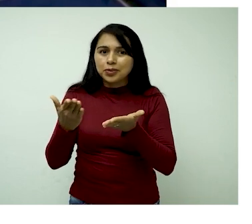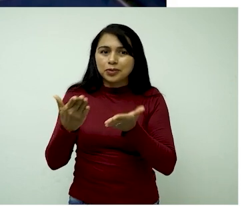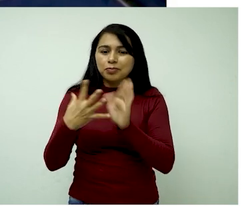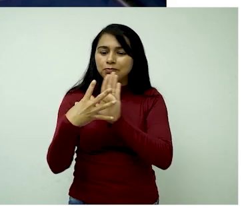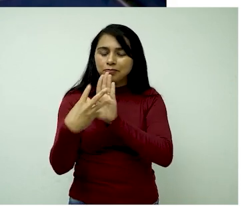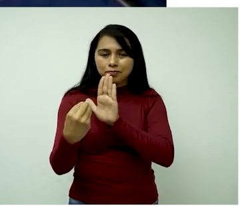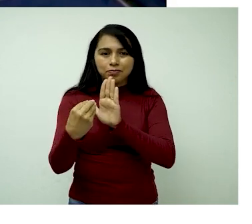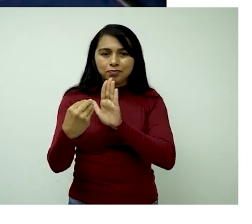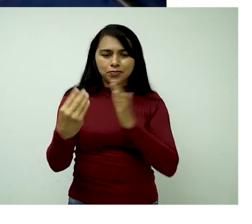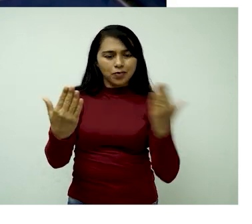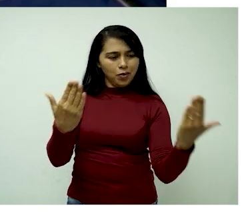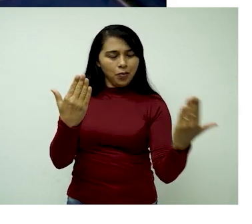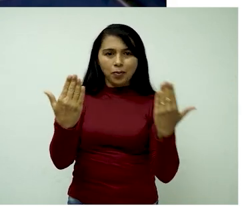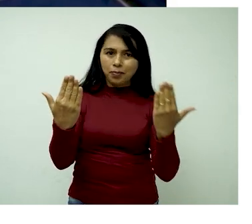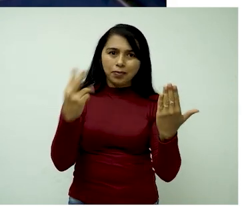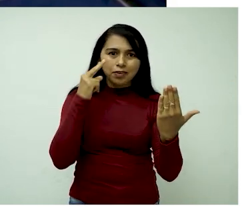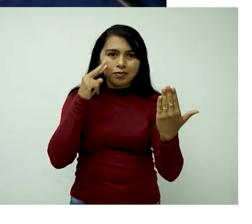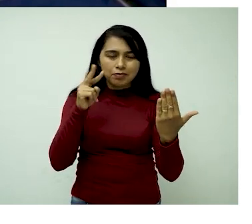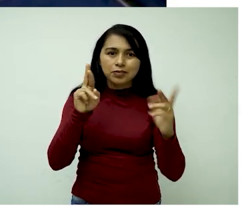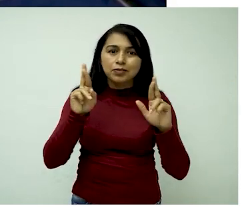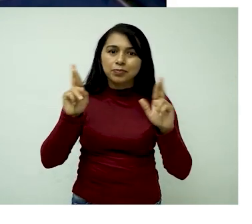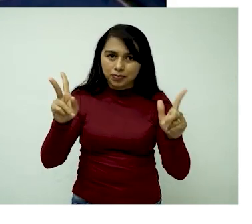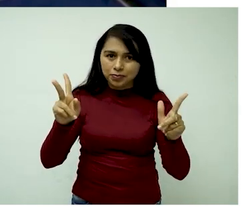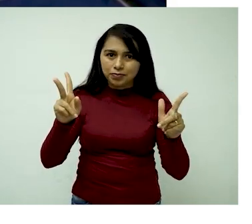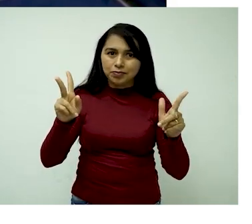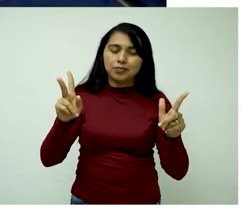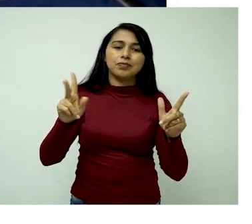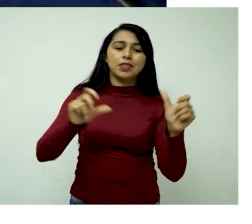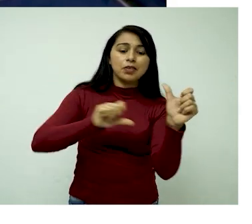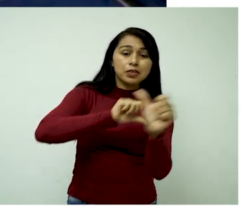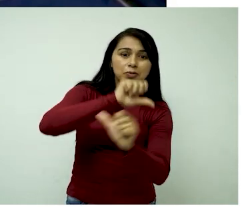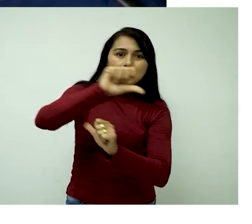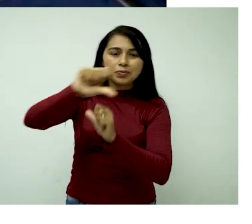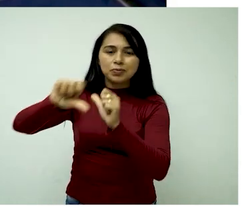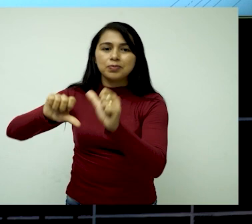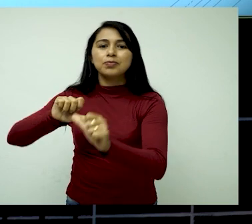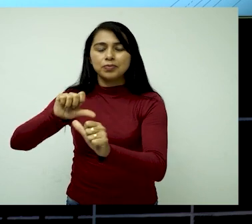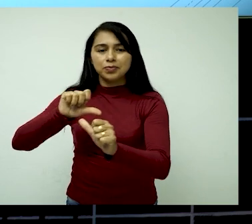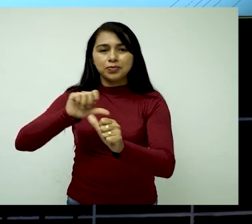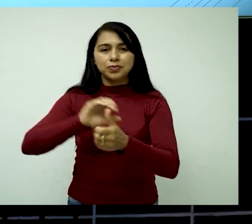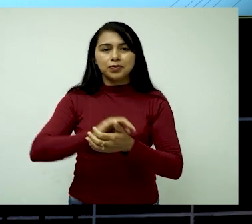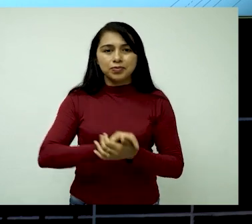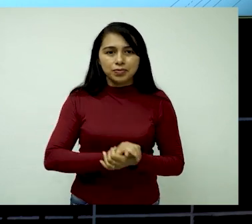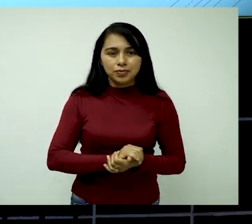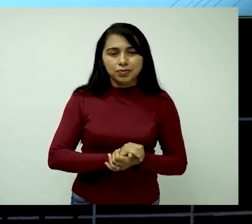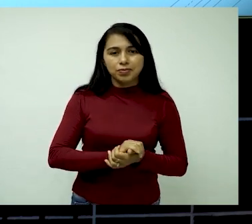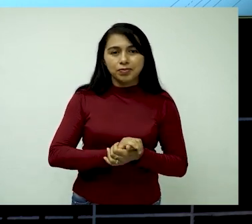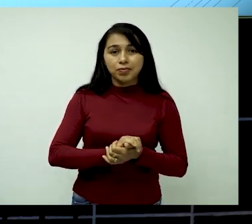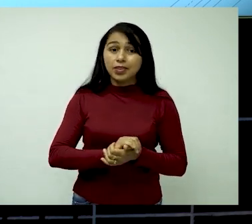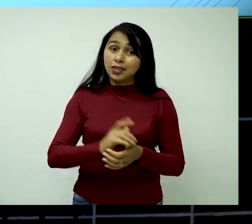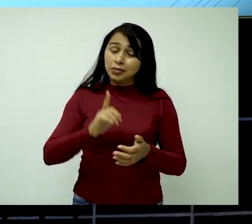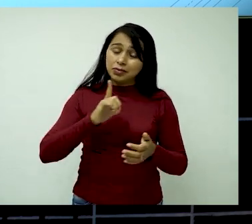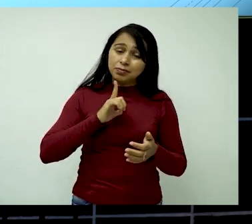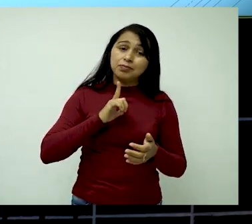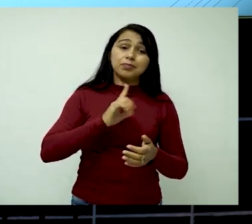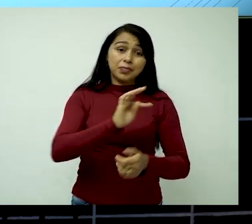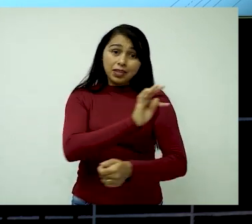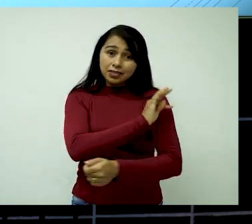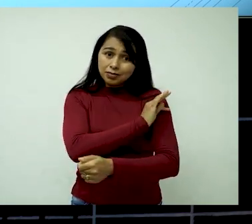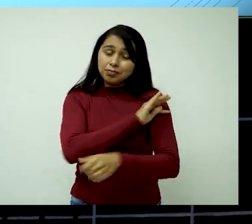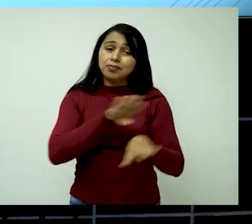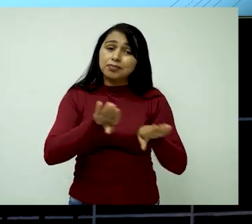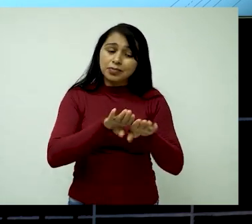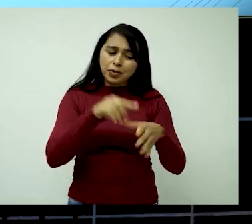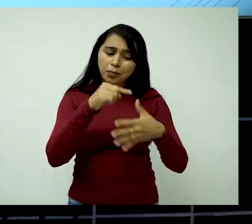desenvolvimento do atletismo agora nos dias atuais. E aí, nós temos também o aperfeiçoamento dessa técnica